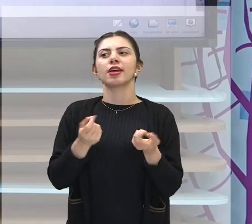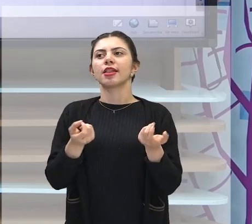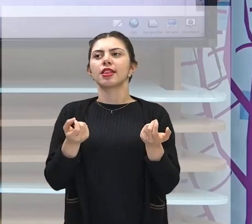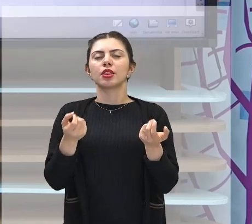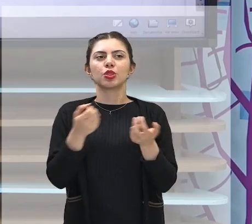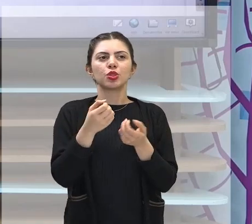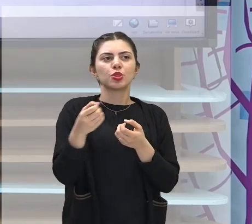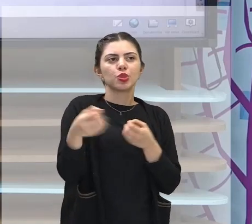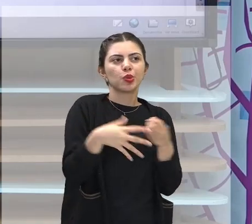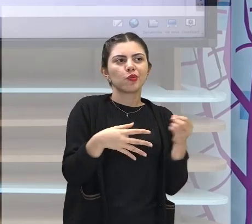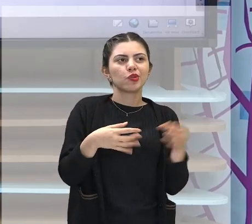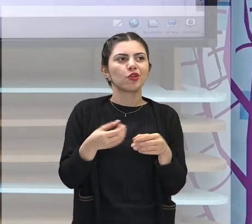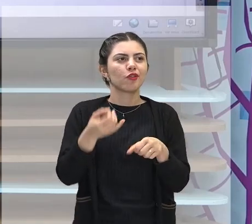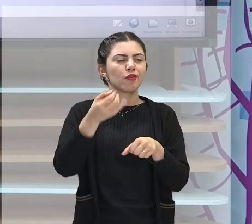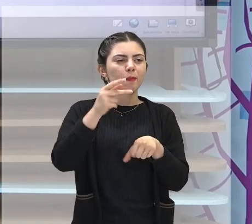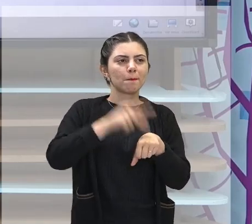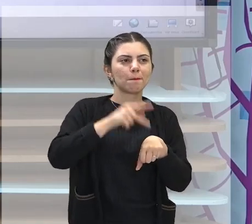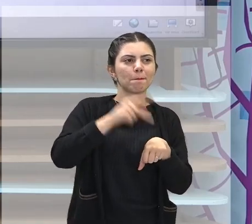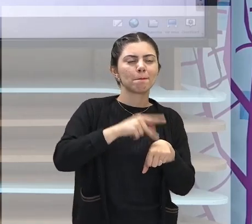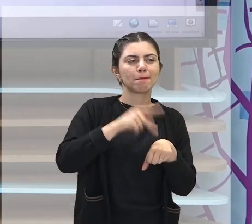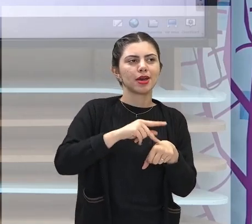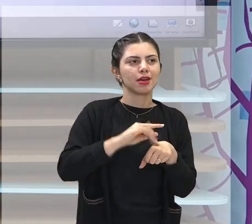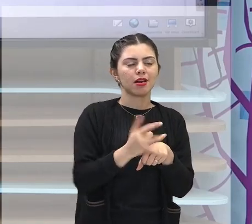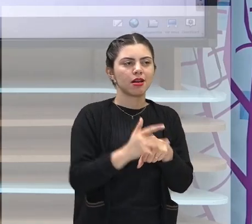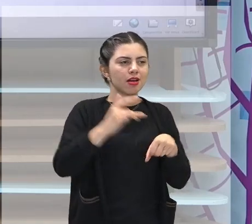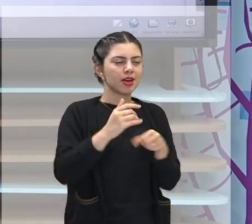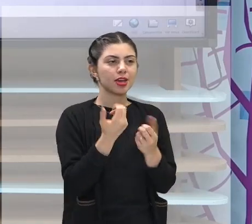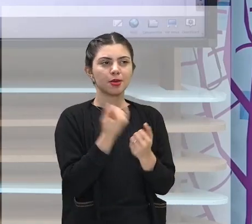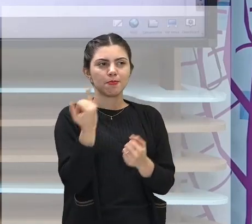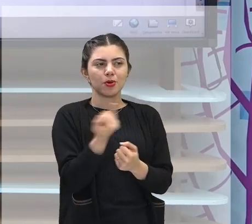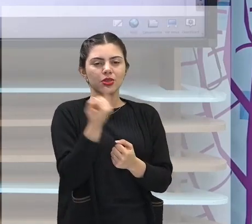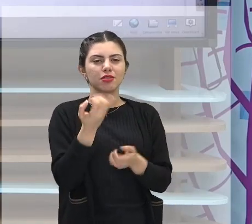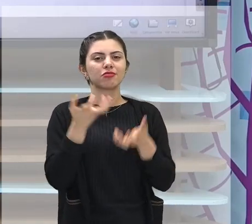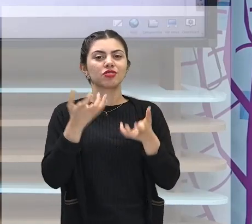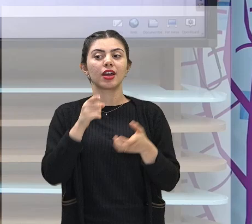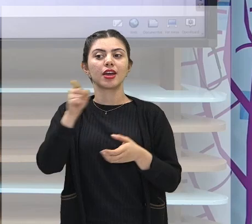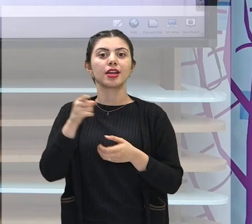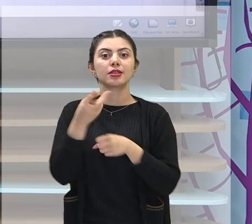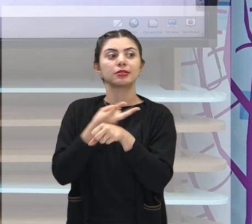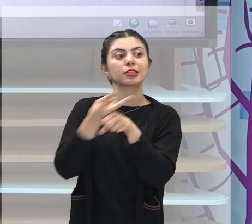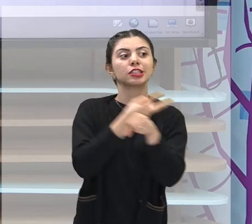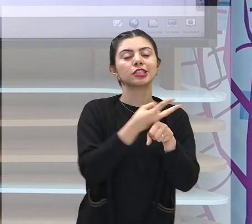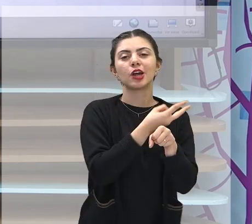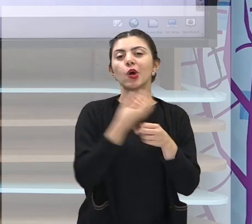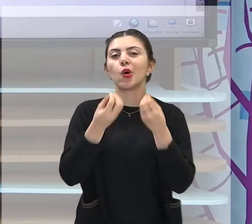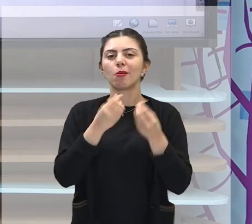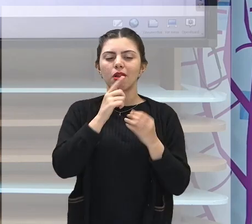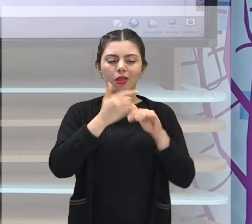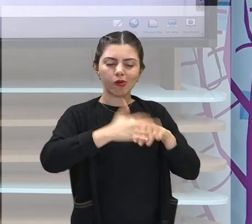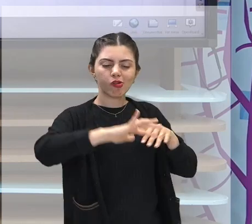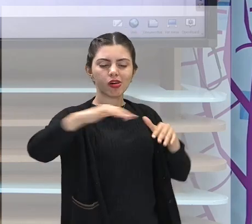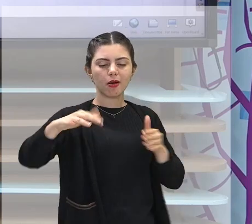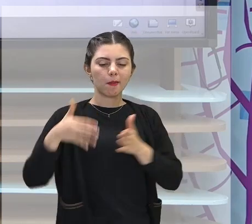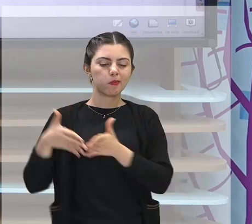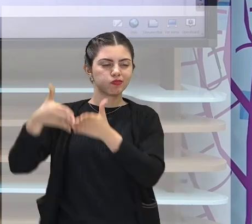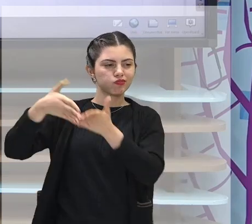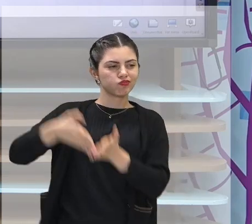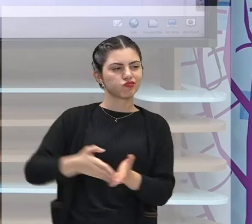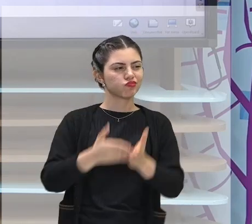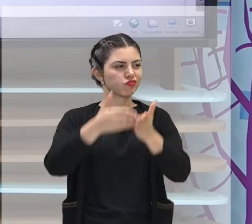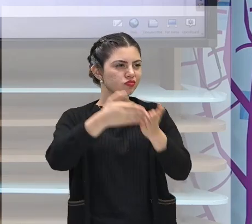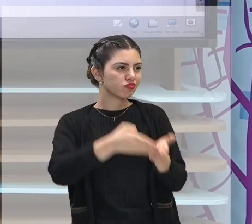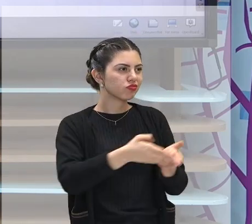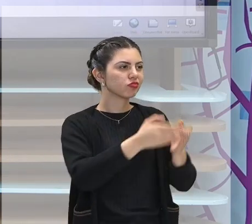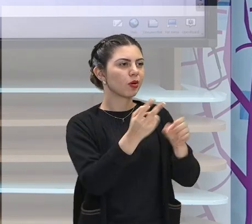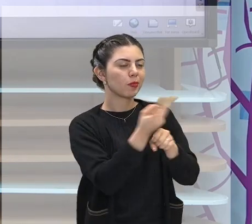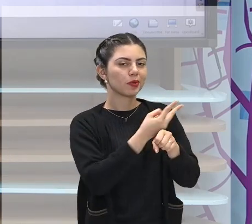fontes, né, desses metais preciosos, se lançam ao mar. Então é por isso que, em 1492,